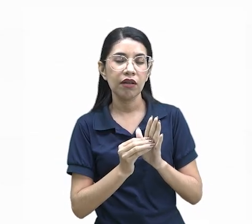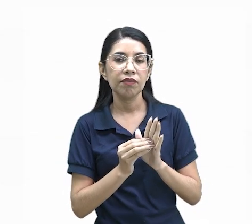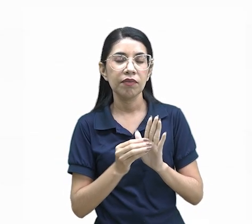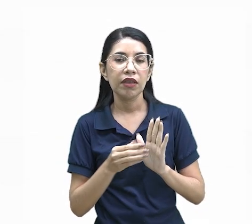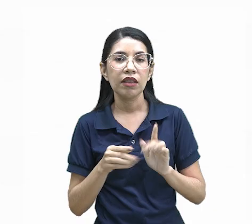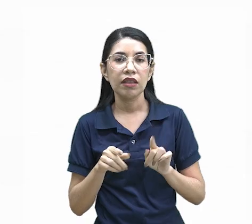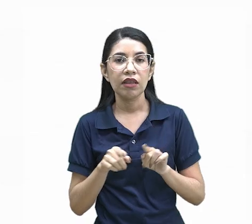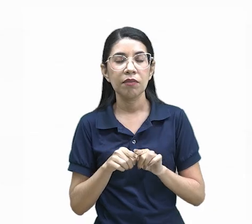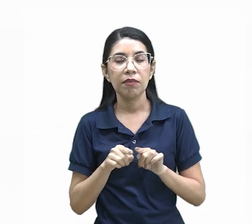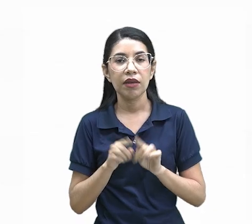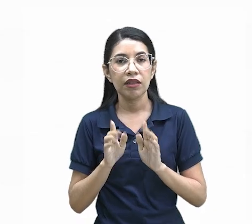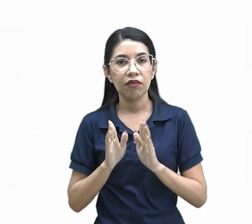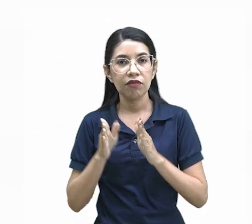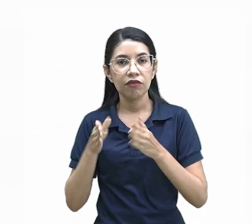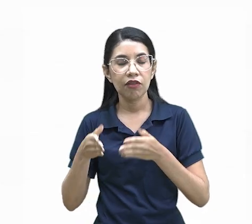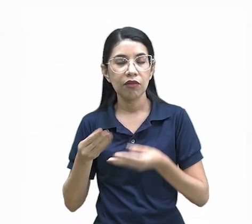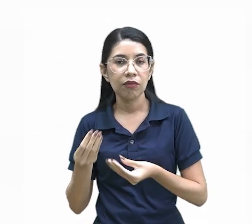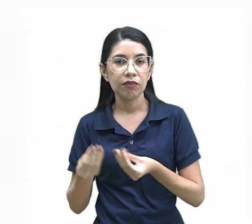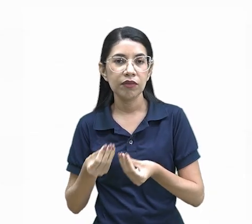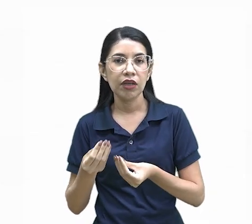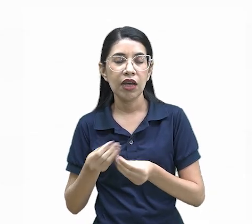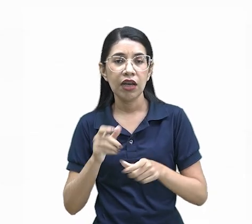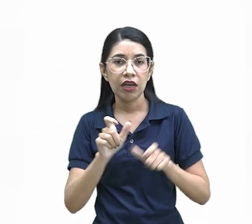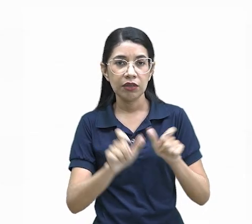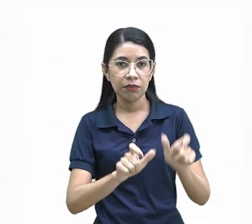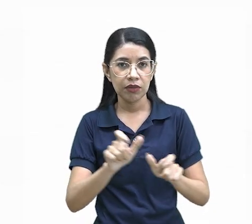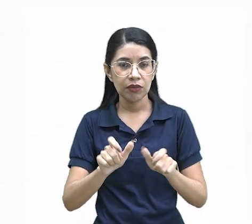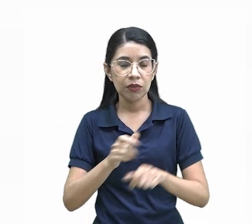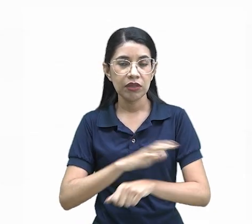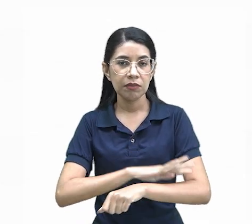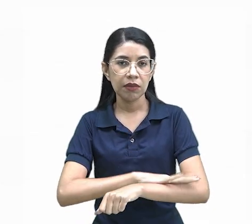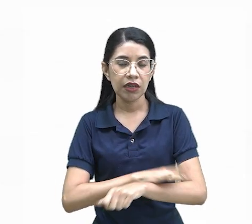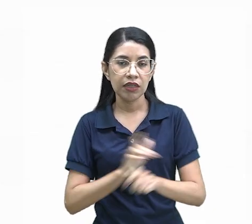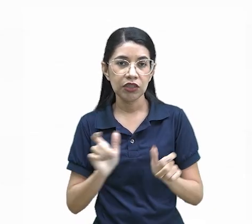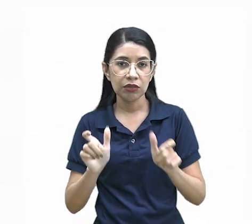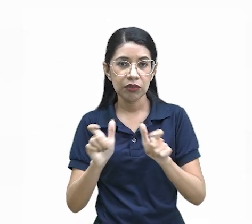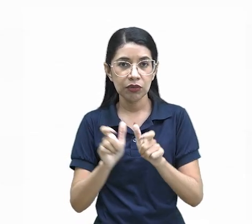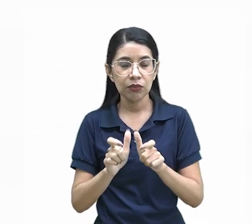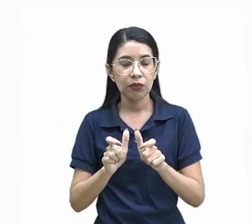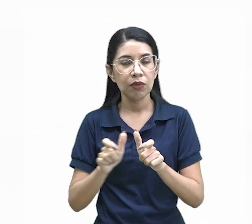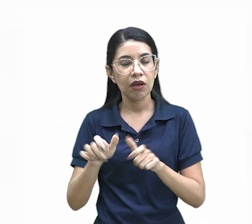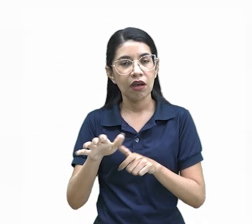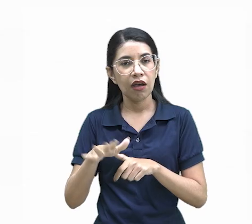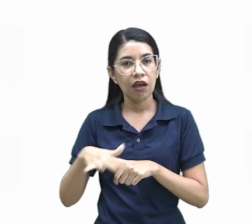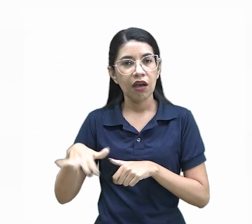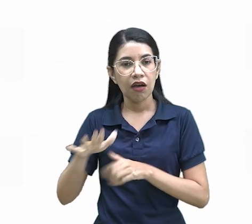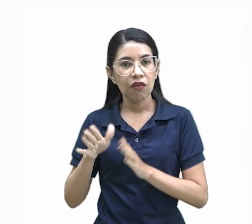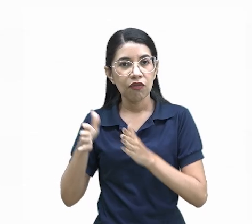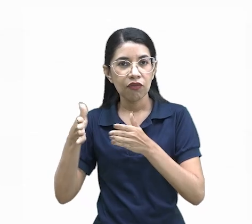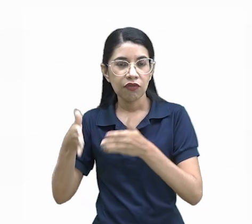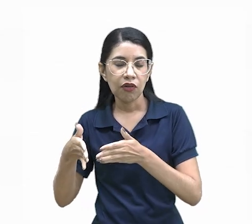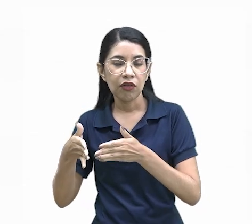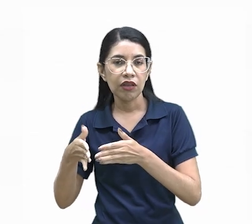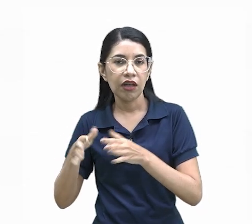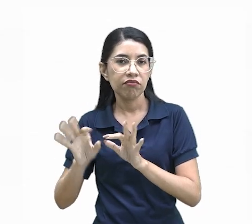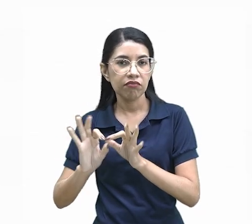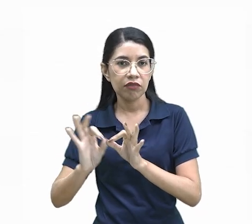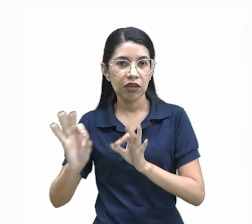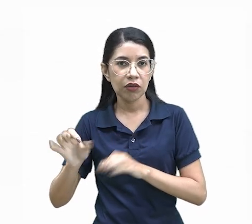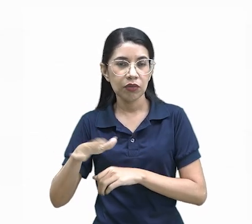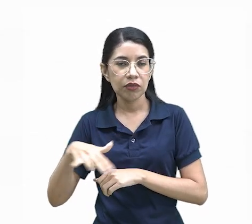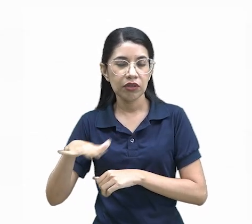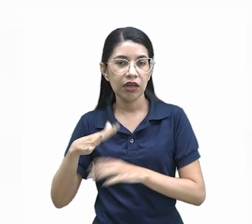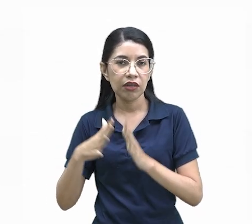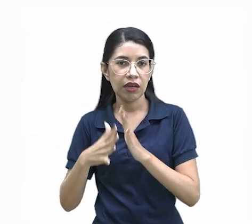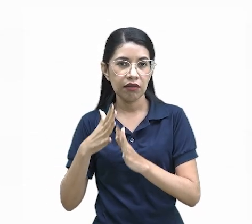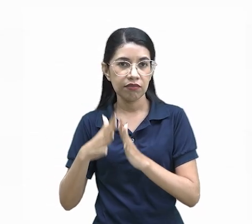leva por essa linha, ó. Segue por essa linha. Os brancos reduzem o espaço dos negros aos guetos. E aí ela fecha, então, o seu